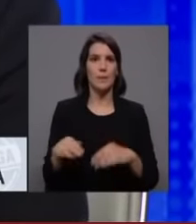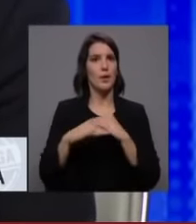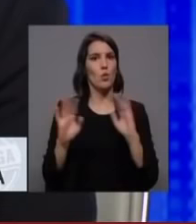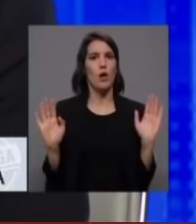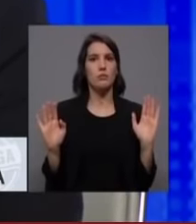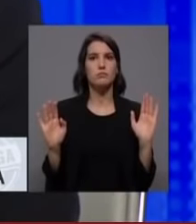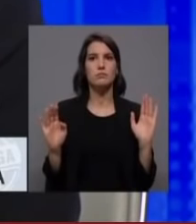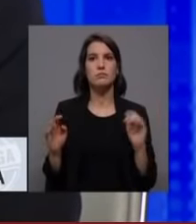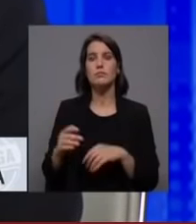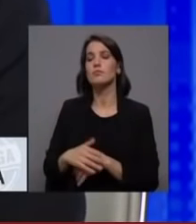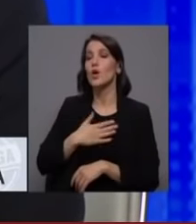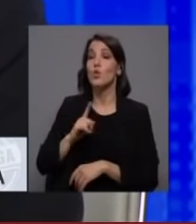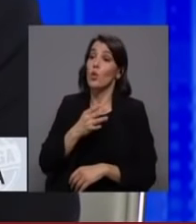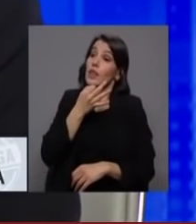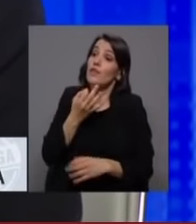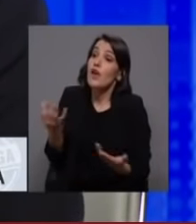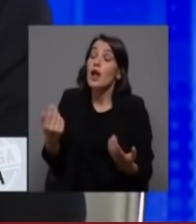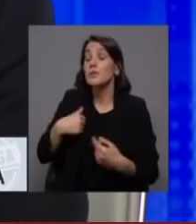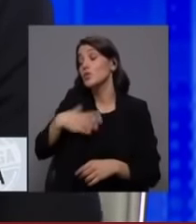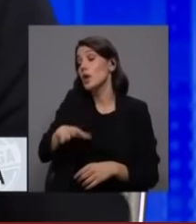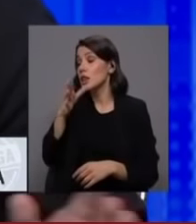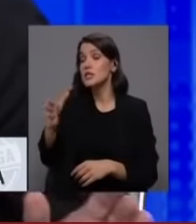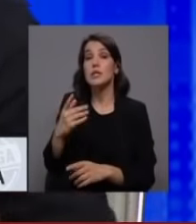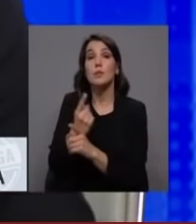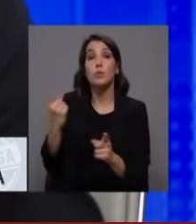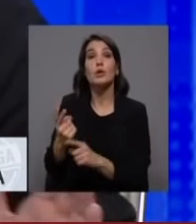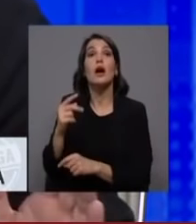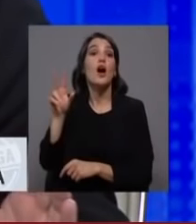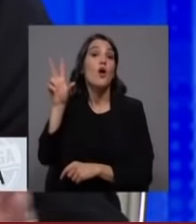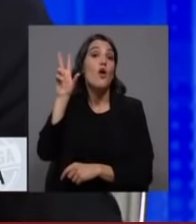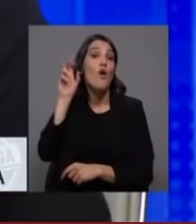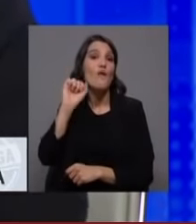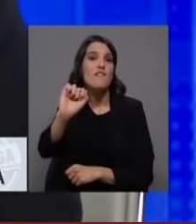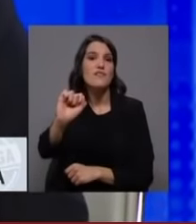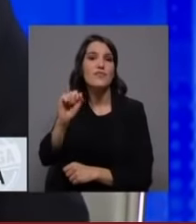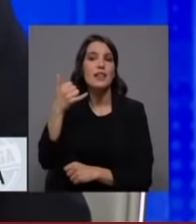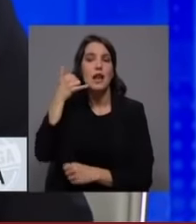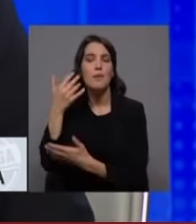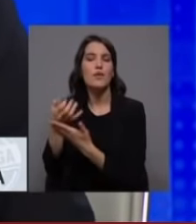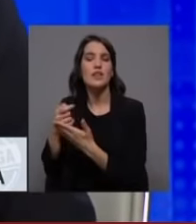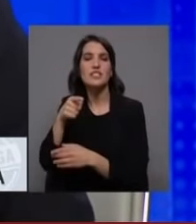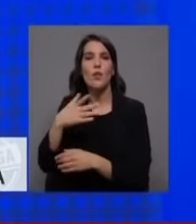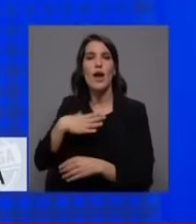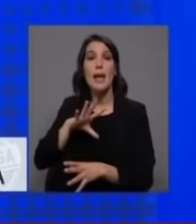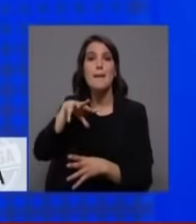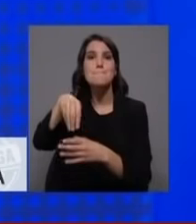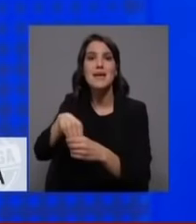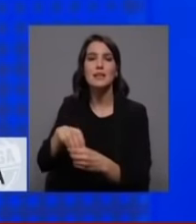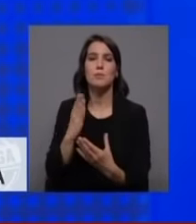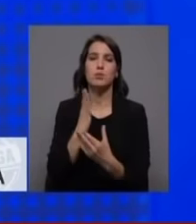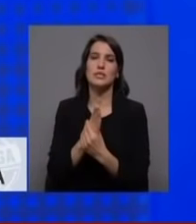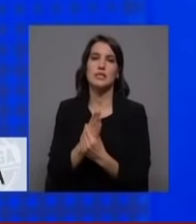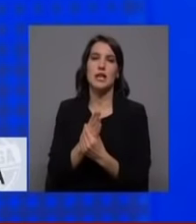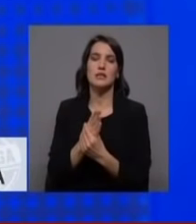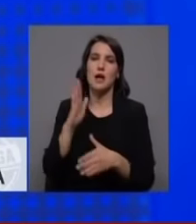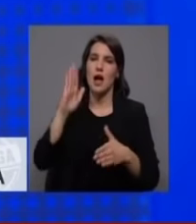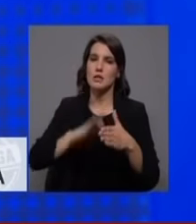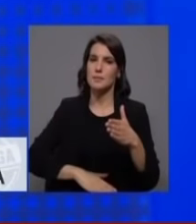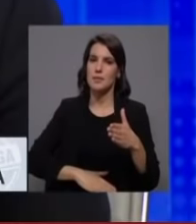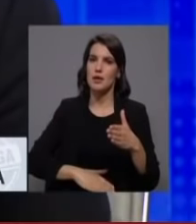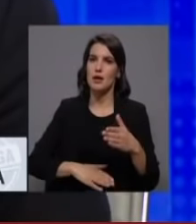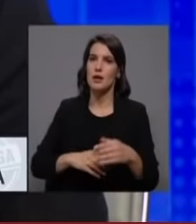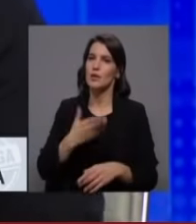bonito eu sei que ficar um grande já poderiam mais vida e as escutas suas por todo lado a tentar intestinos Casa Pia E isso não é muito bonito também foi